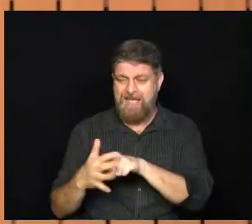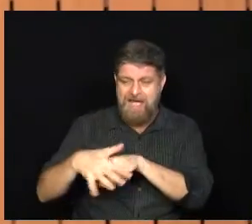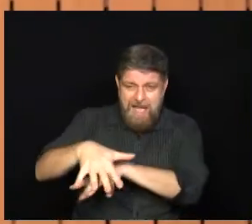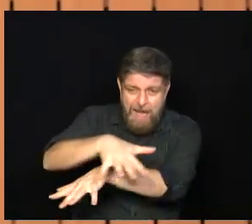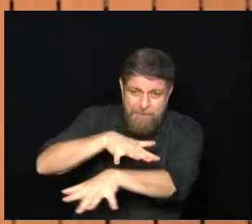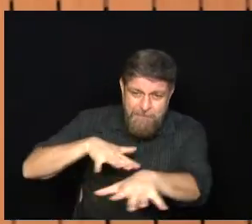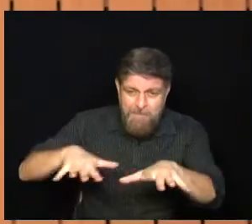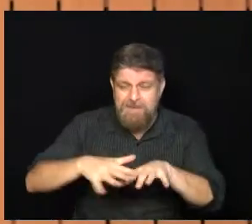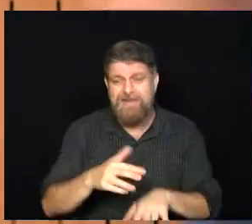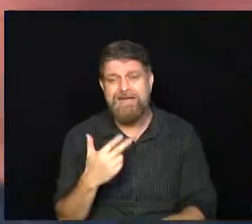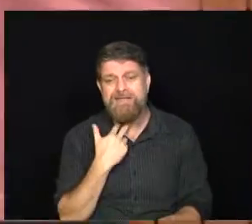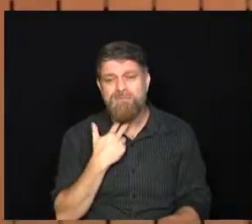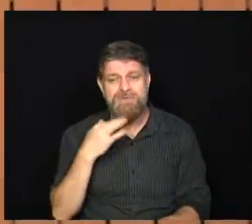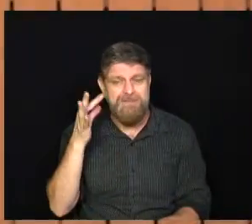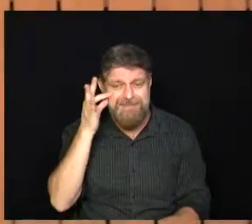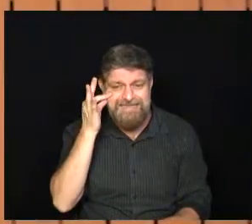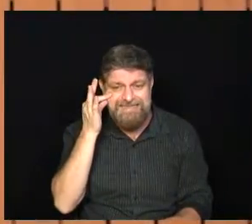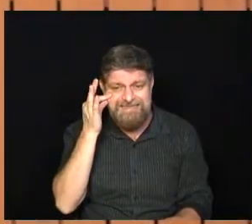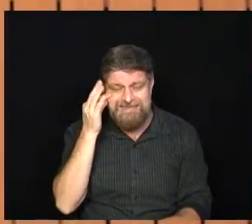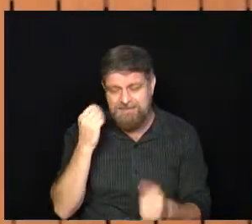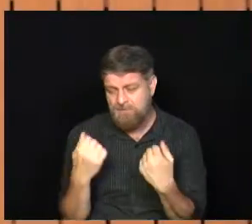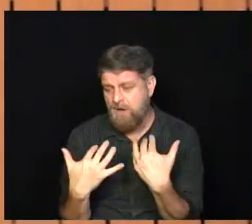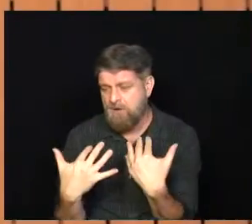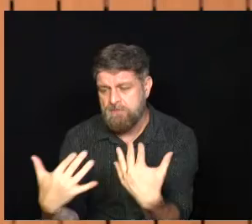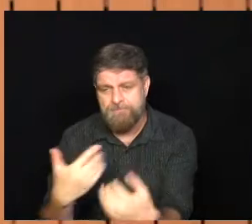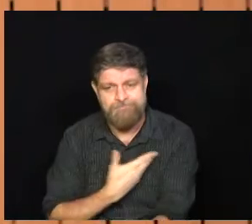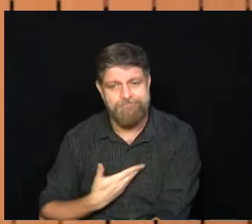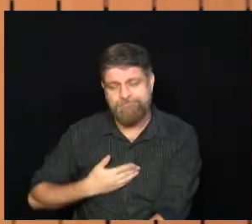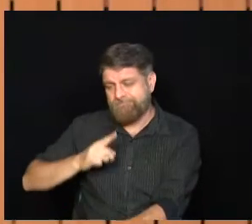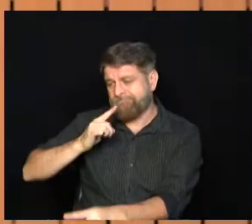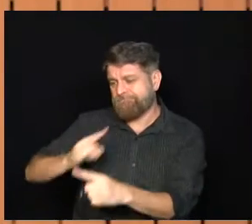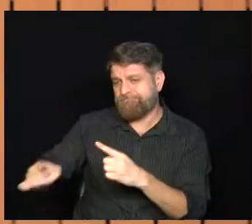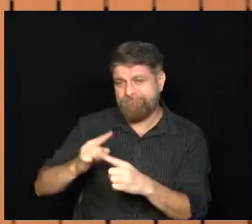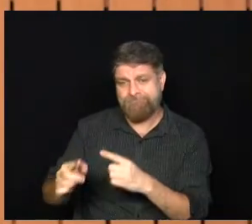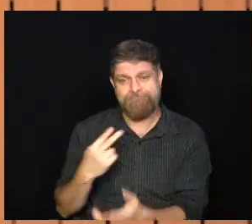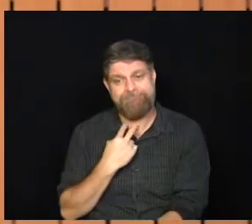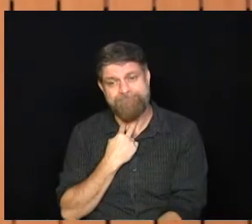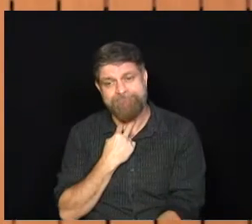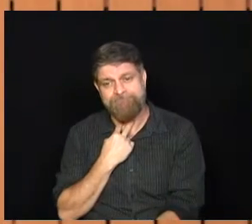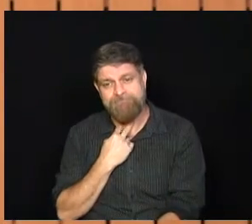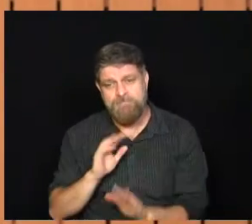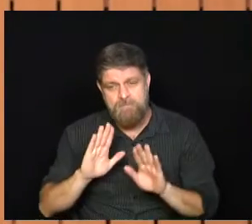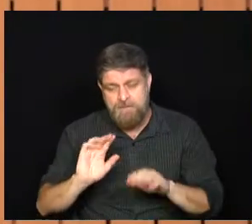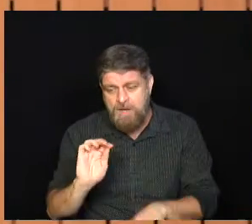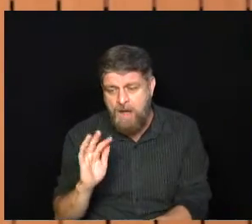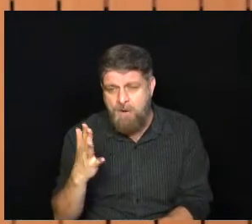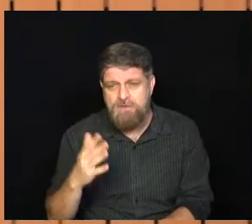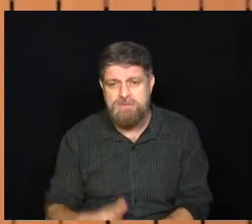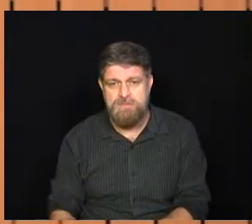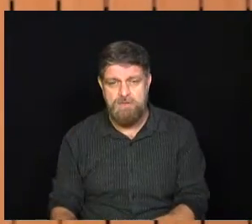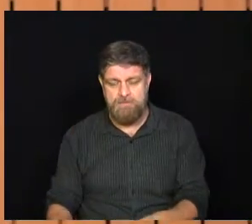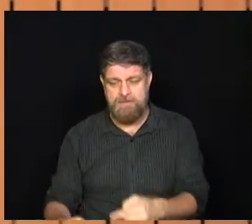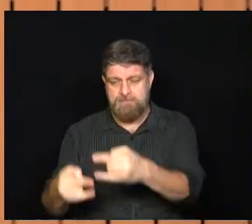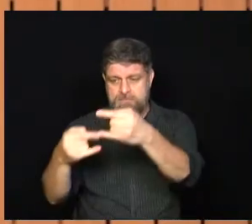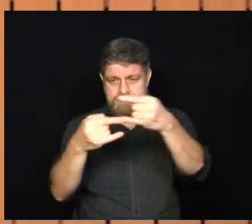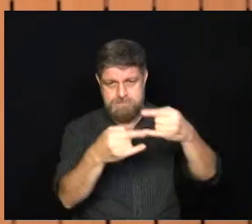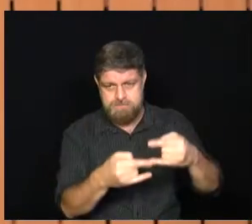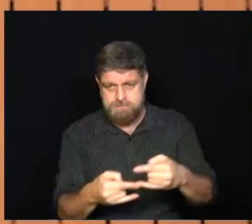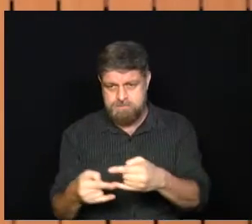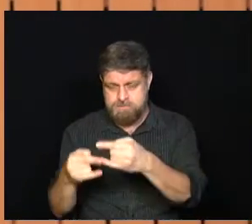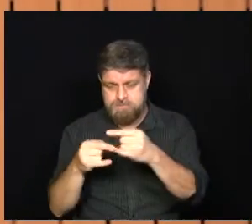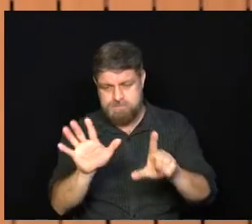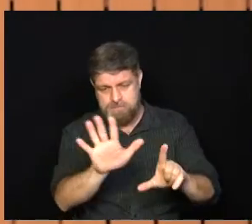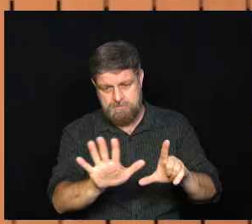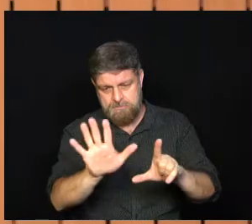feito nenhuma audiência pública, mas foi feito uma audiência virtual, uma